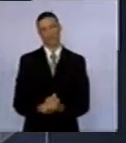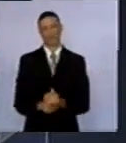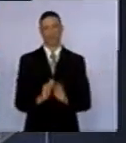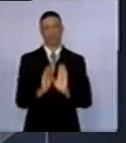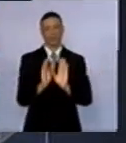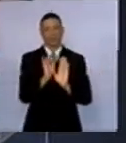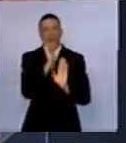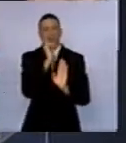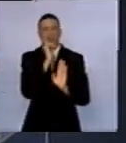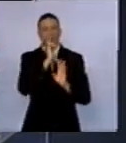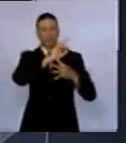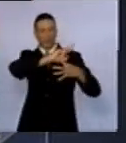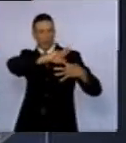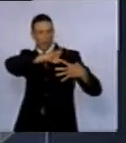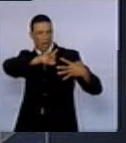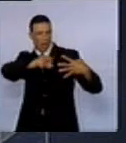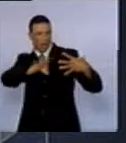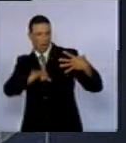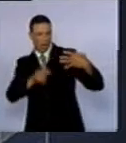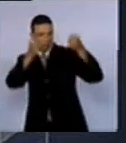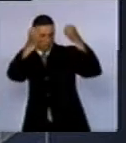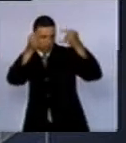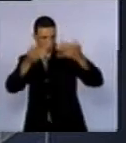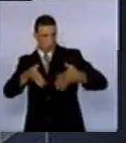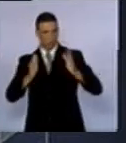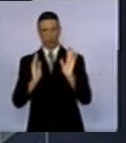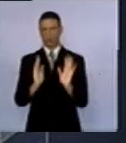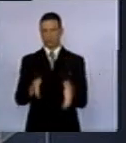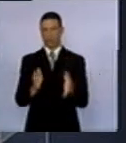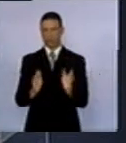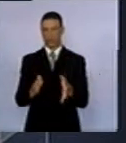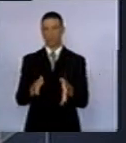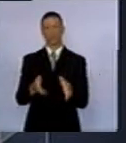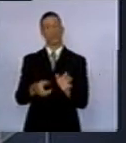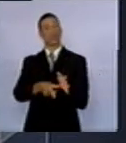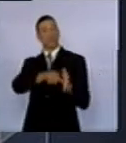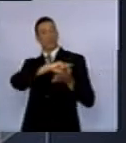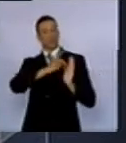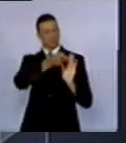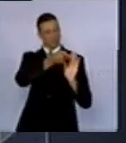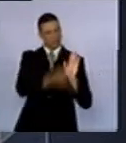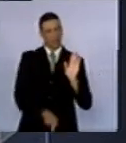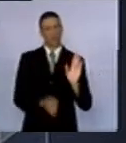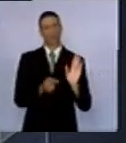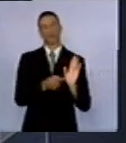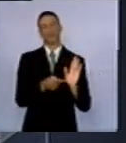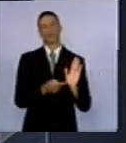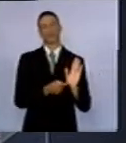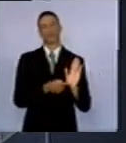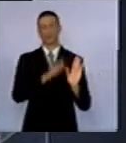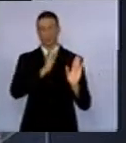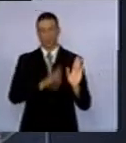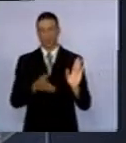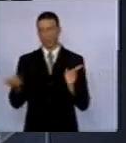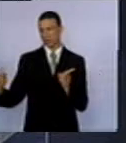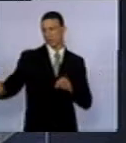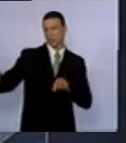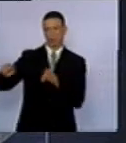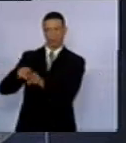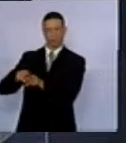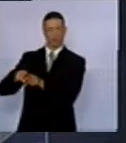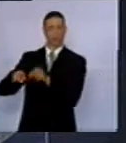Todos esses exemplos que foram citados são já exemplos de projetos que, ao mesmo tempo, são frutos de parceria